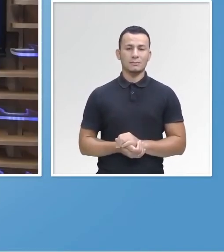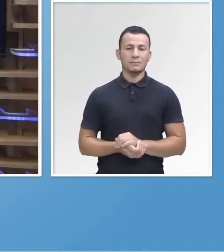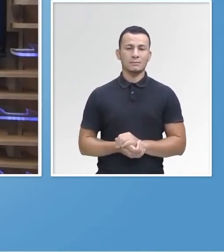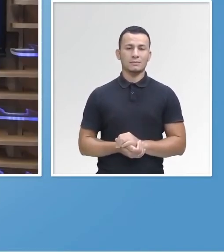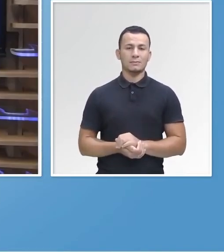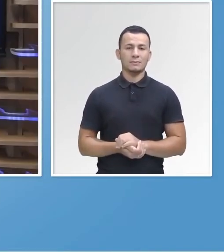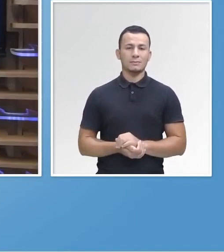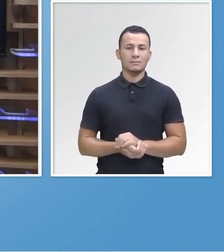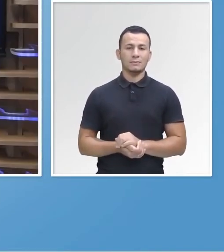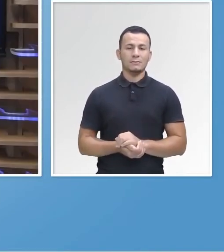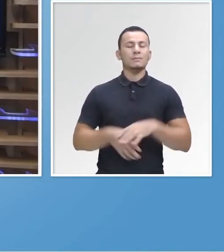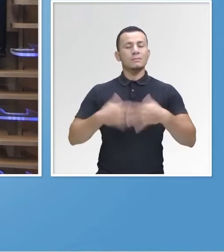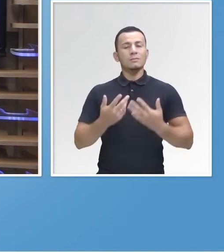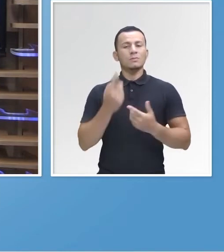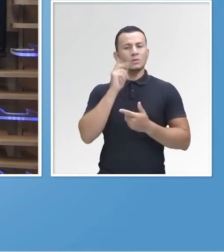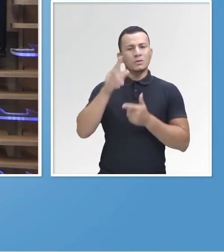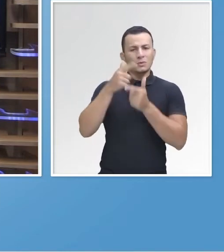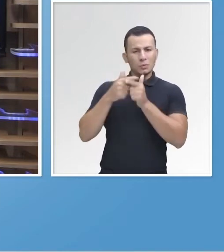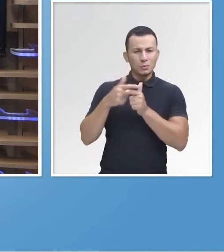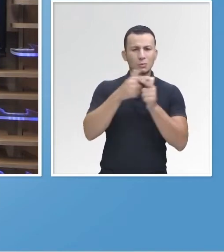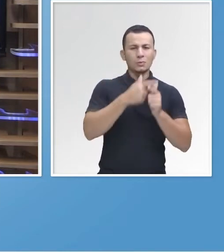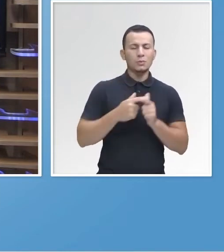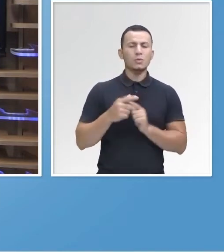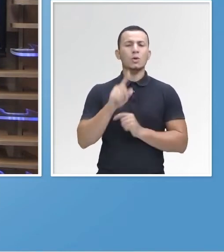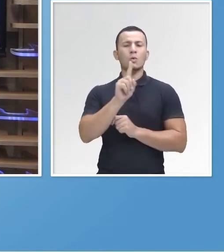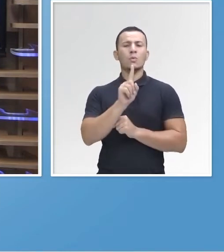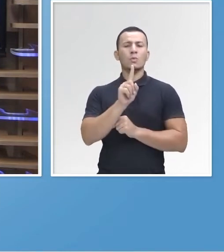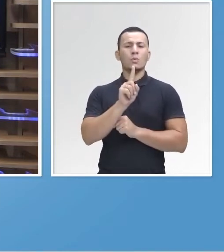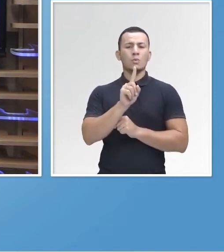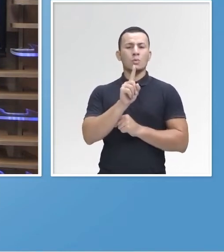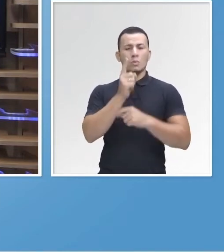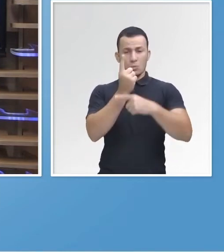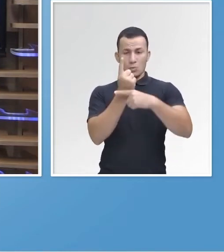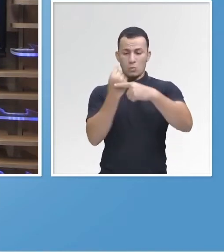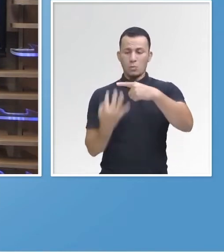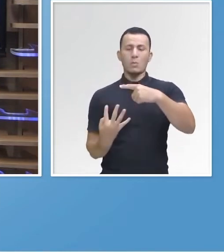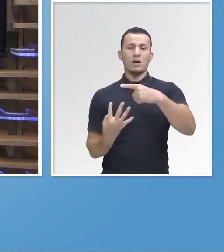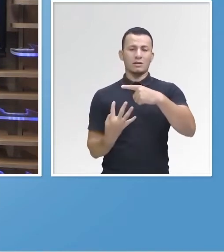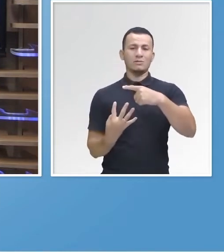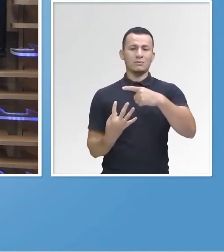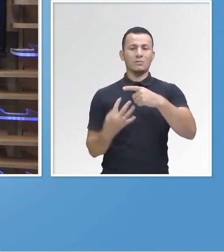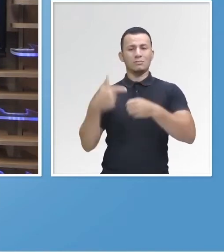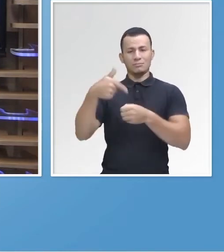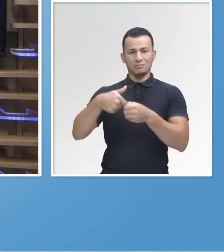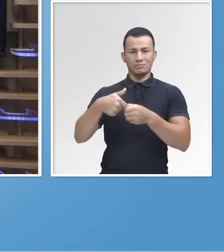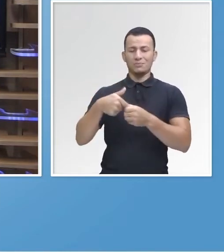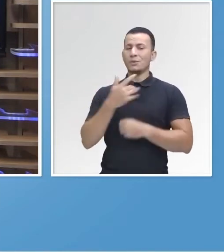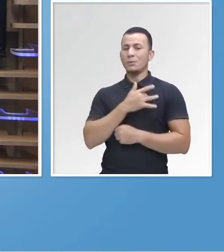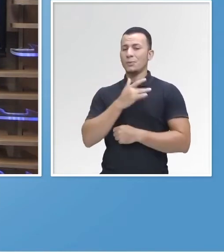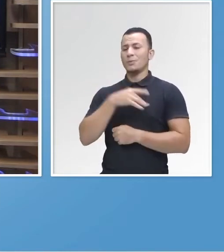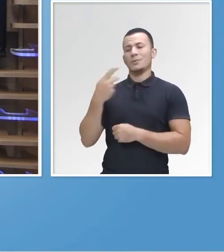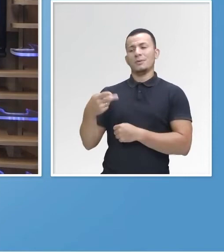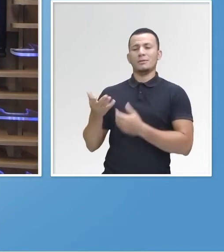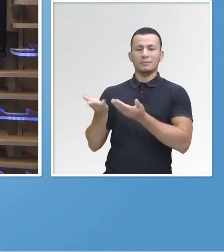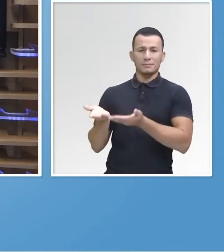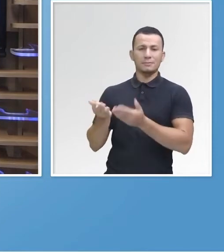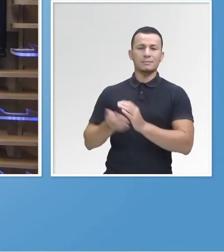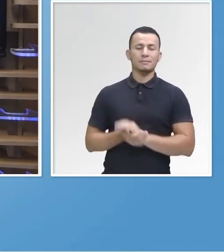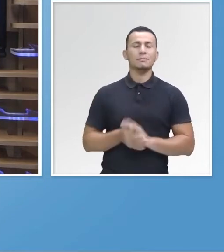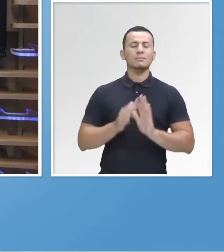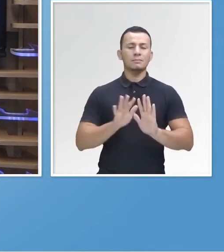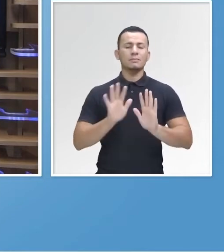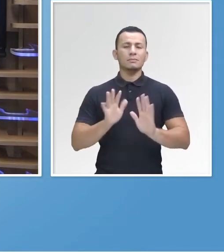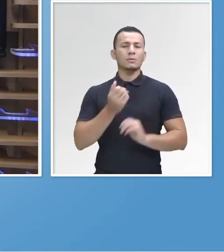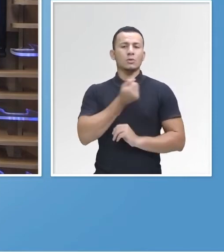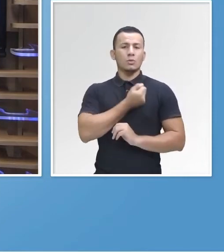bem e aí nós vamos aí no problema do João que só Sobrou um quarto do Galão dele coitado do João é verdade mas